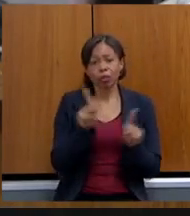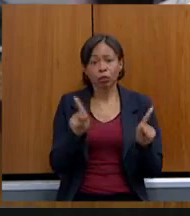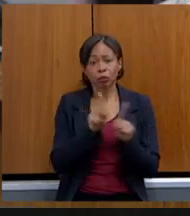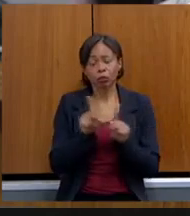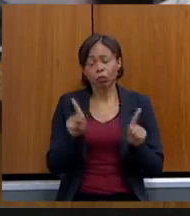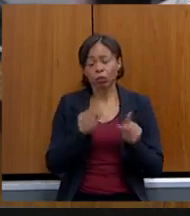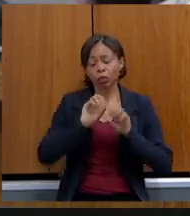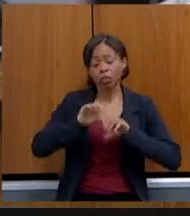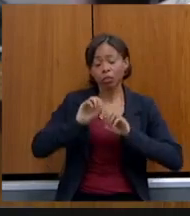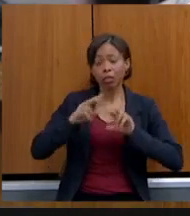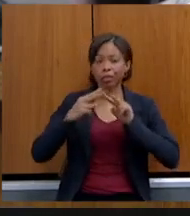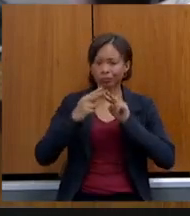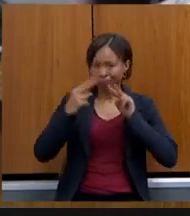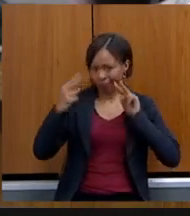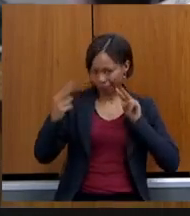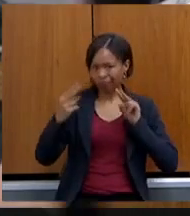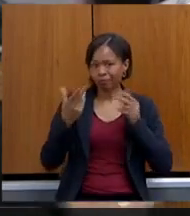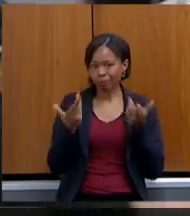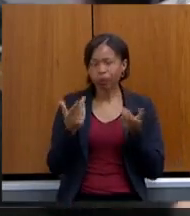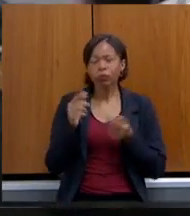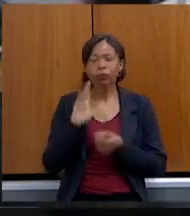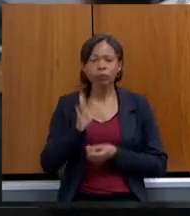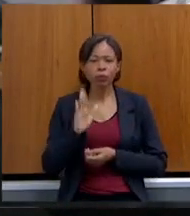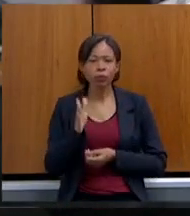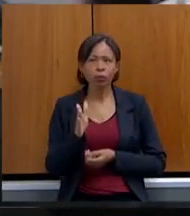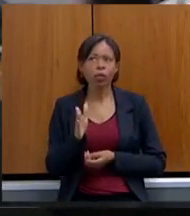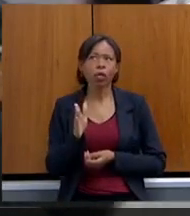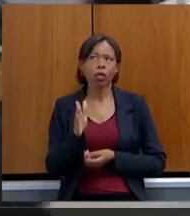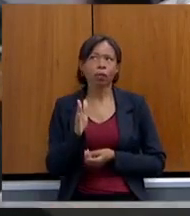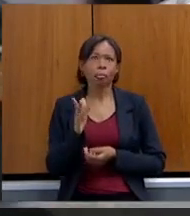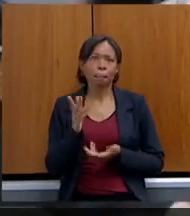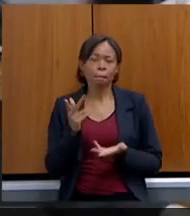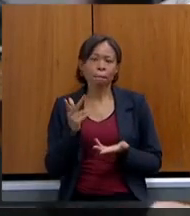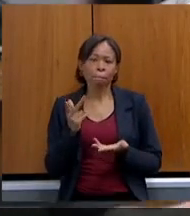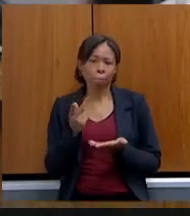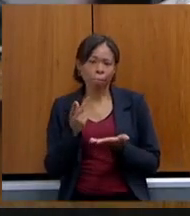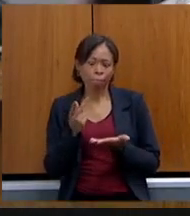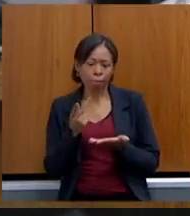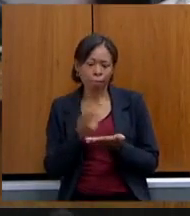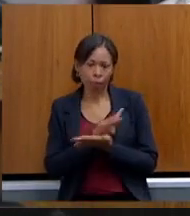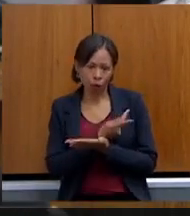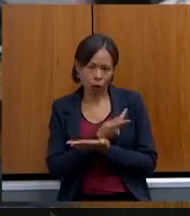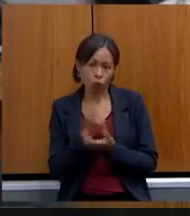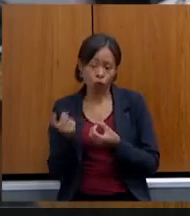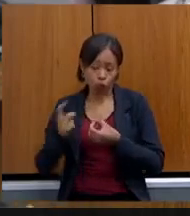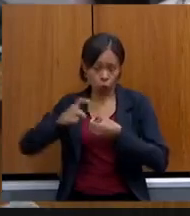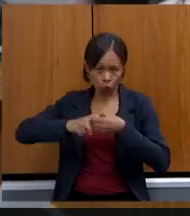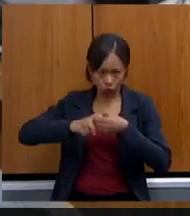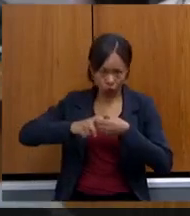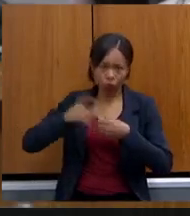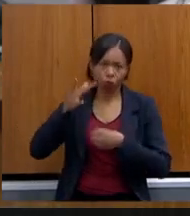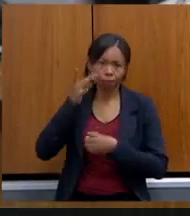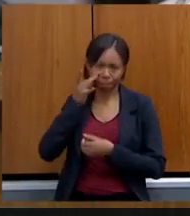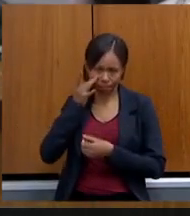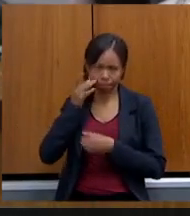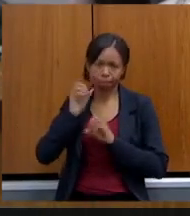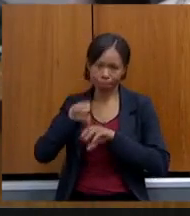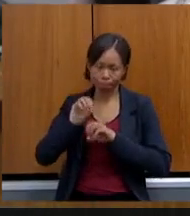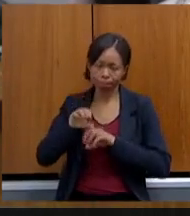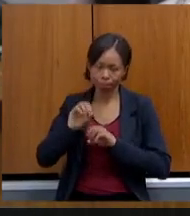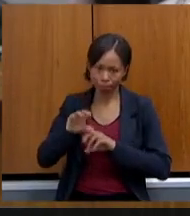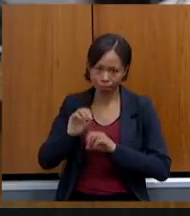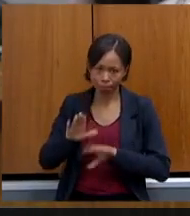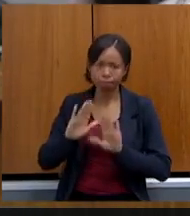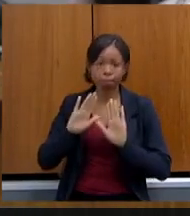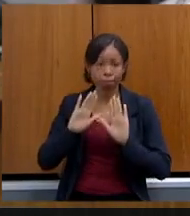fazendo atendimento forma remota tivemos aí então logo foi restabelecido foram restabelecidas as atividades presenciais já